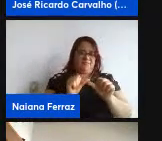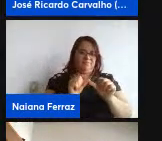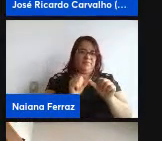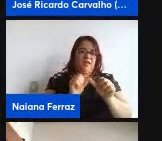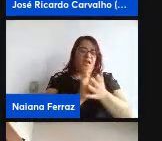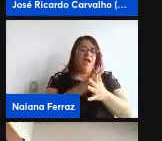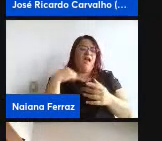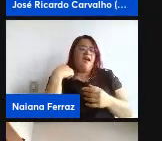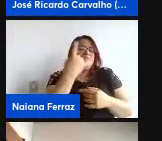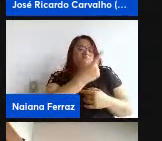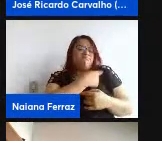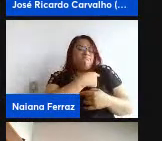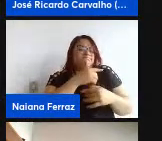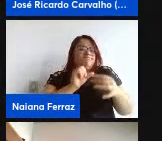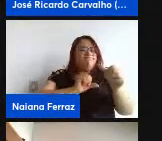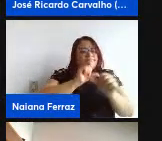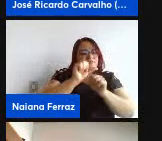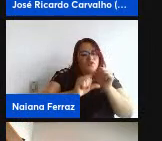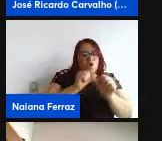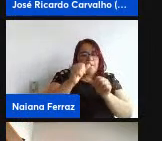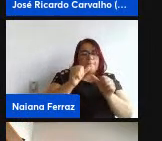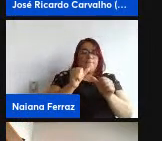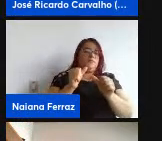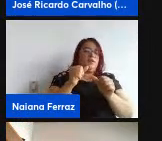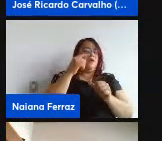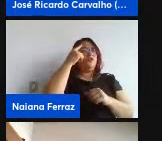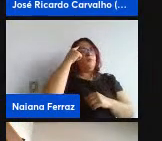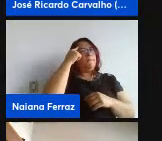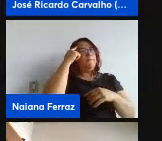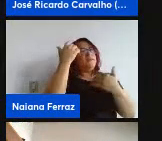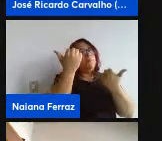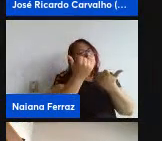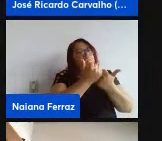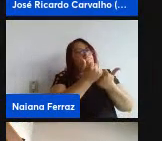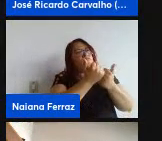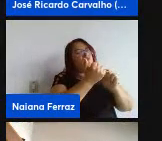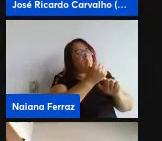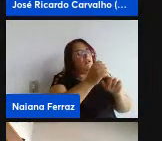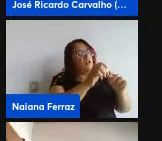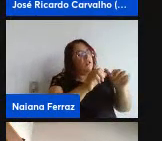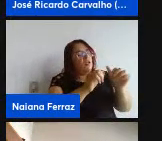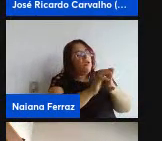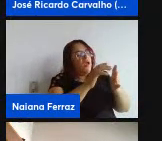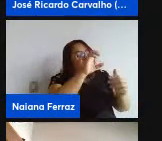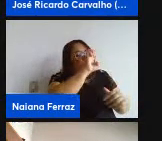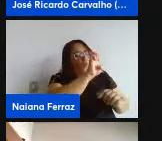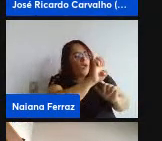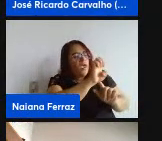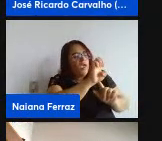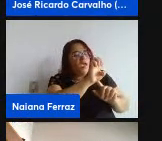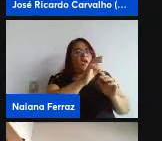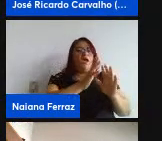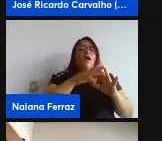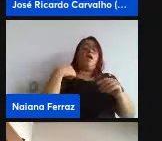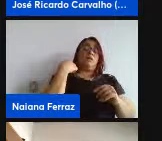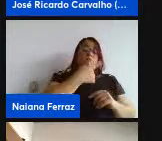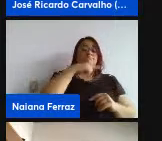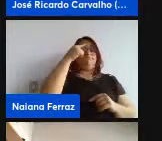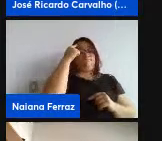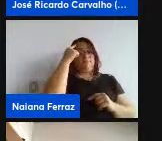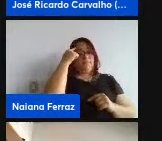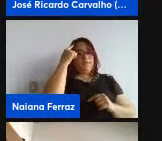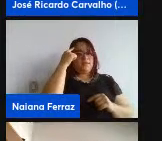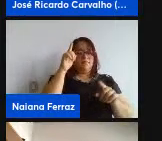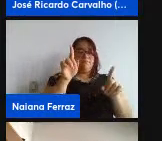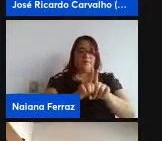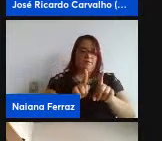reformula e pensa na substituição de um E, e pensa na troca, evidentemente que a gente pensa também na